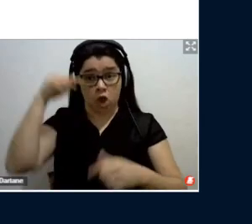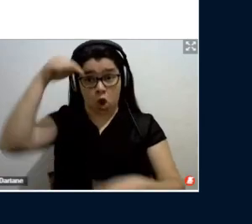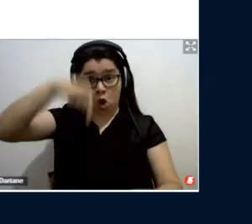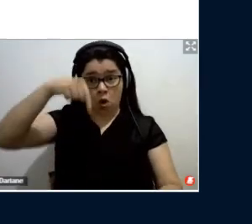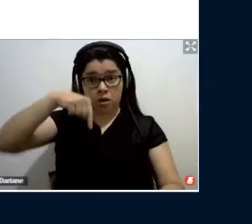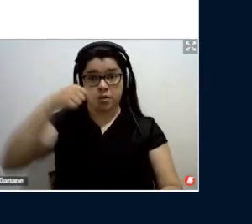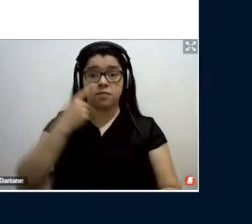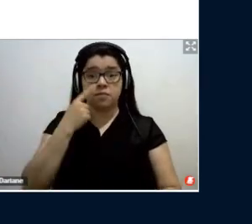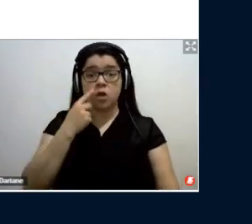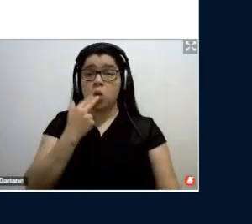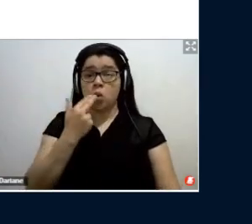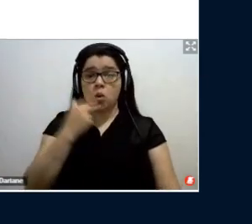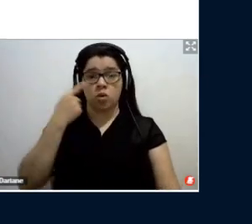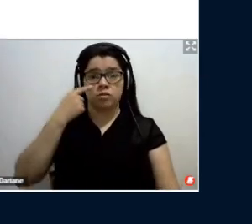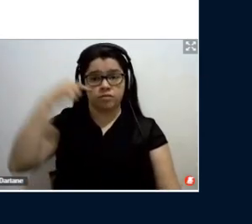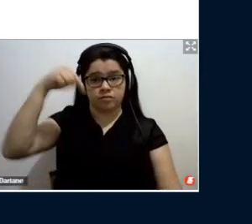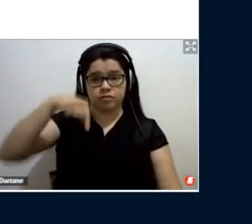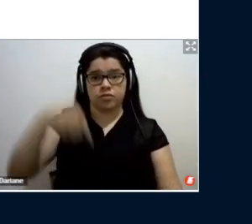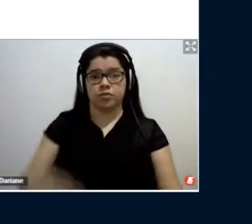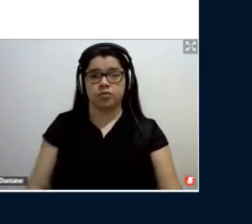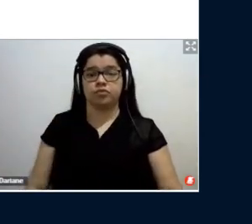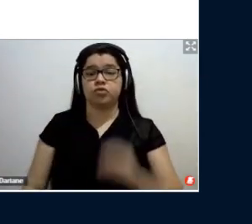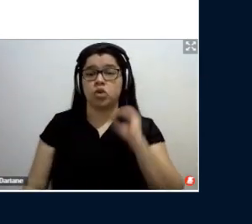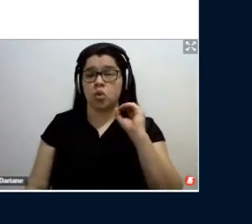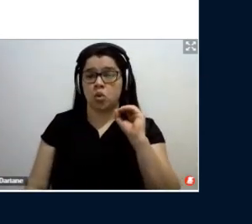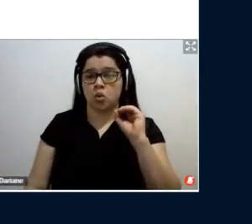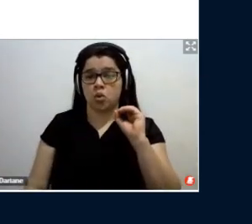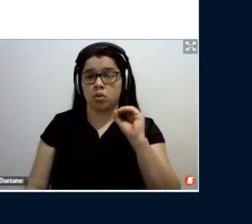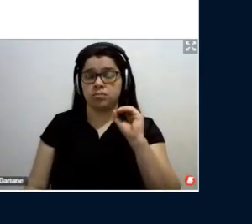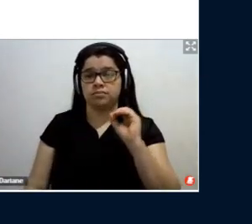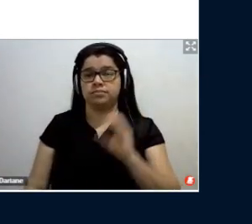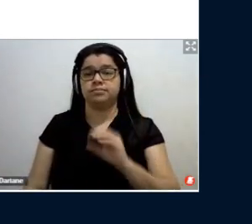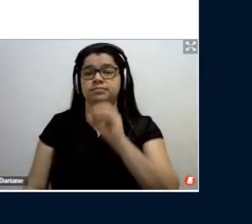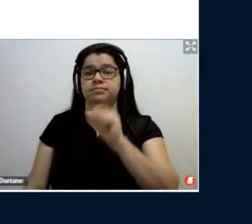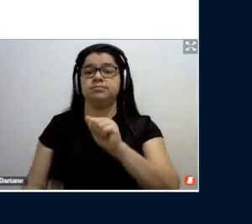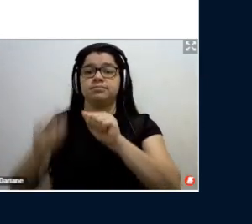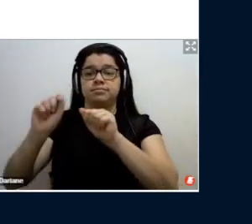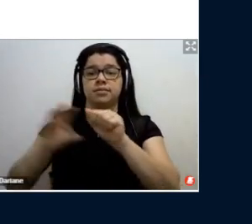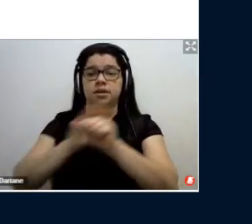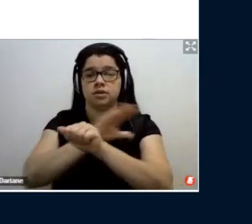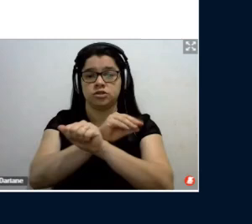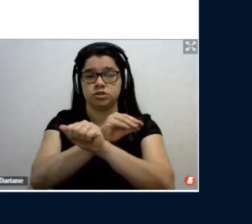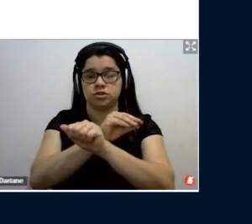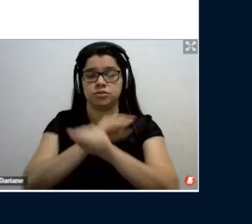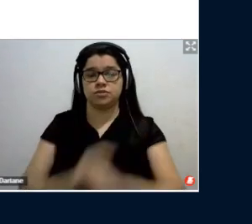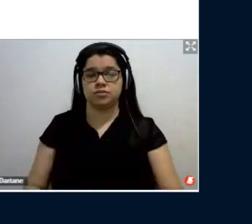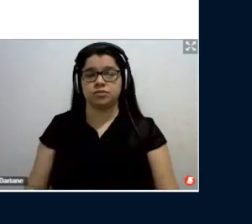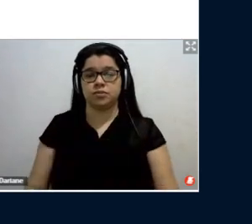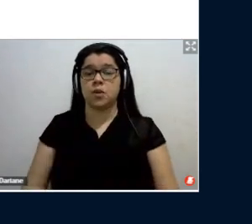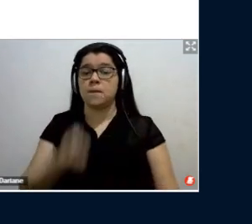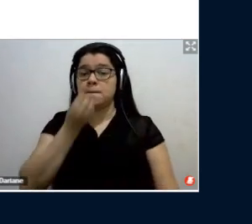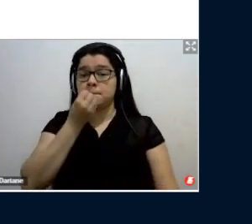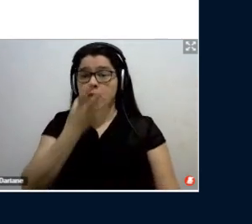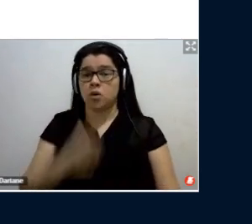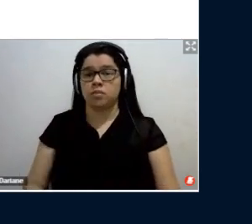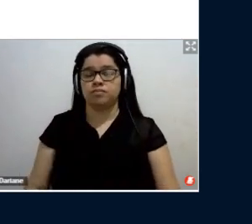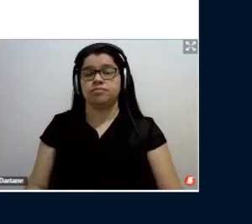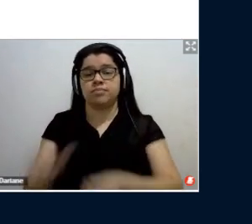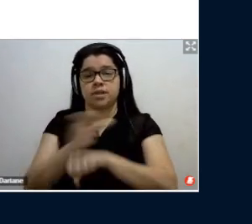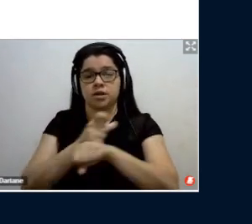O artigo. Bom, adjetivo.